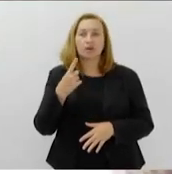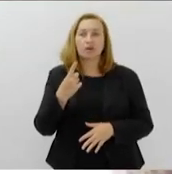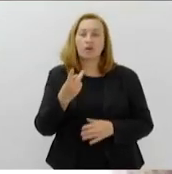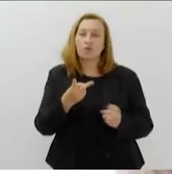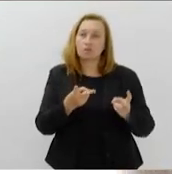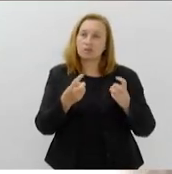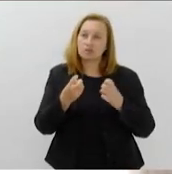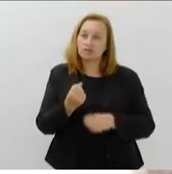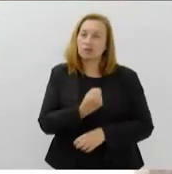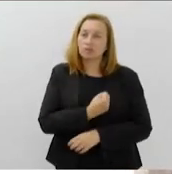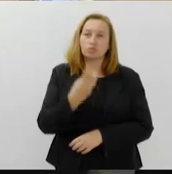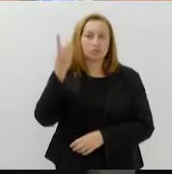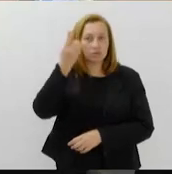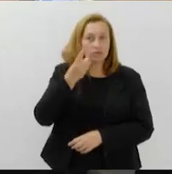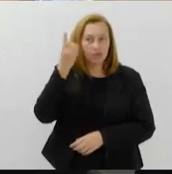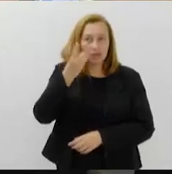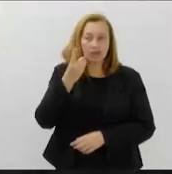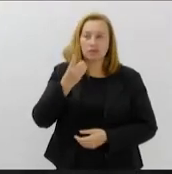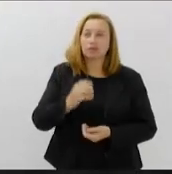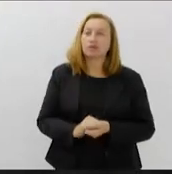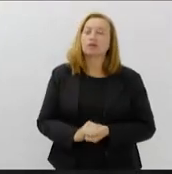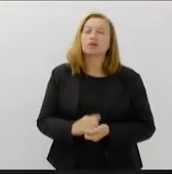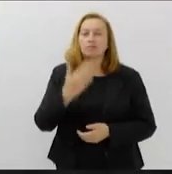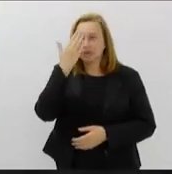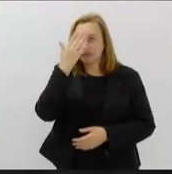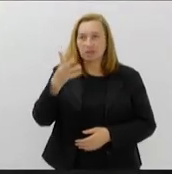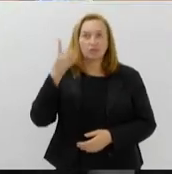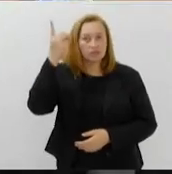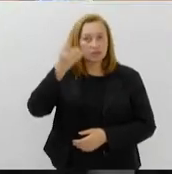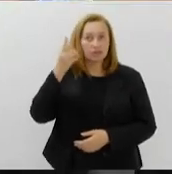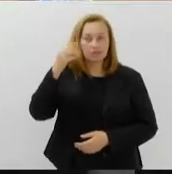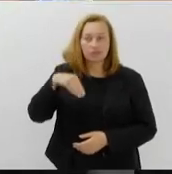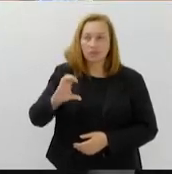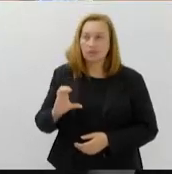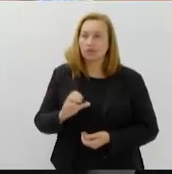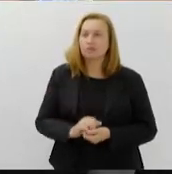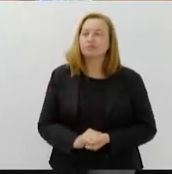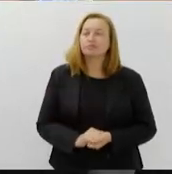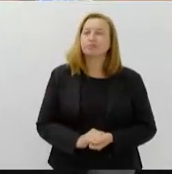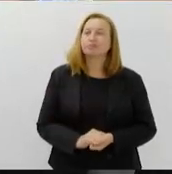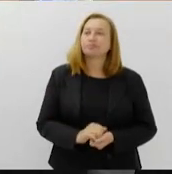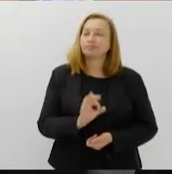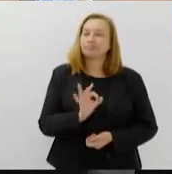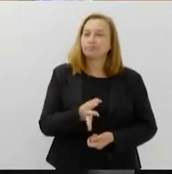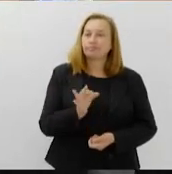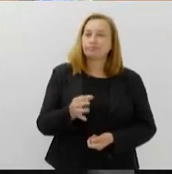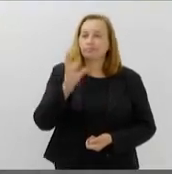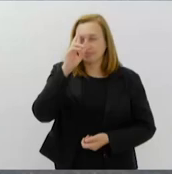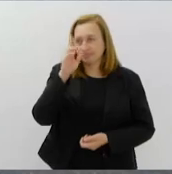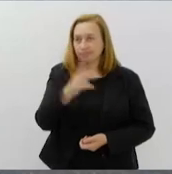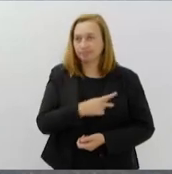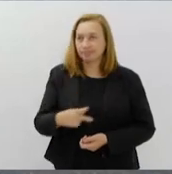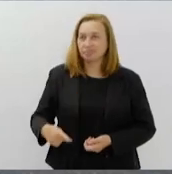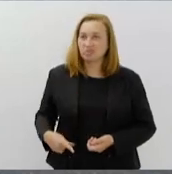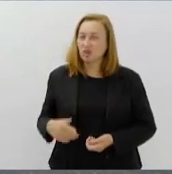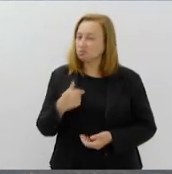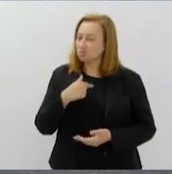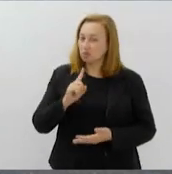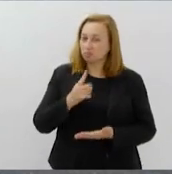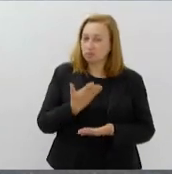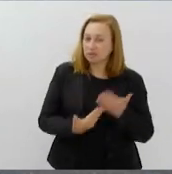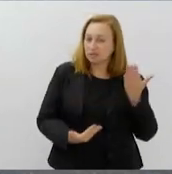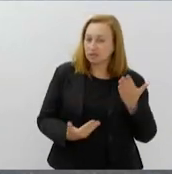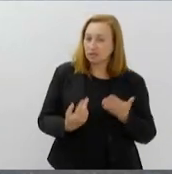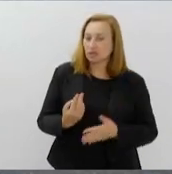democrático que nos norteia. Muito obrigado, deputado Mink. Presidente, eu garanto a Vossa Excelência que eu não vou perder nenhum